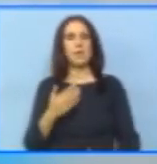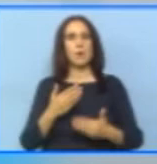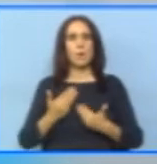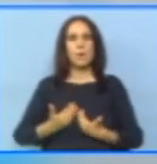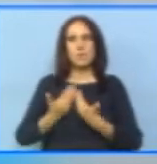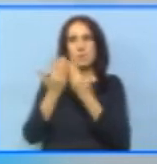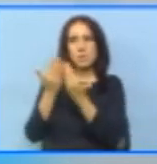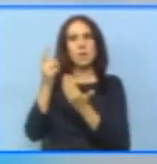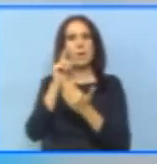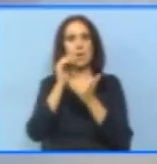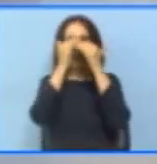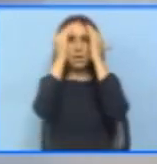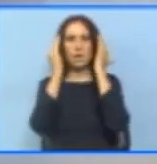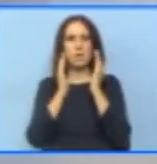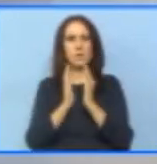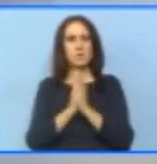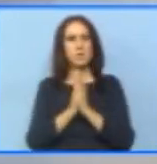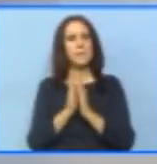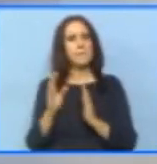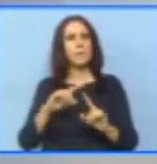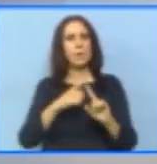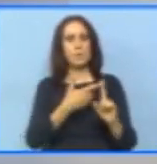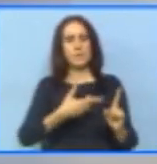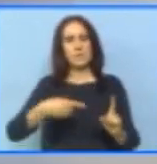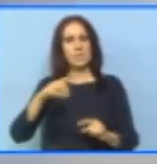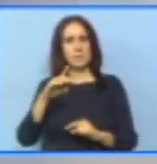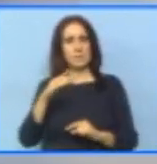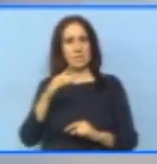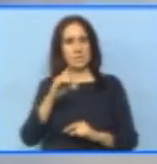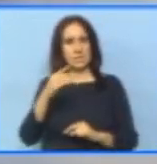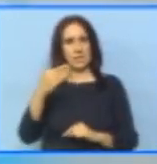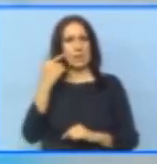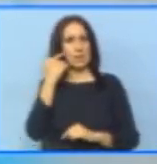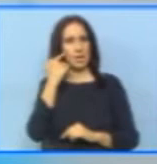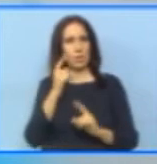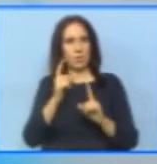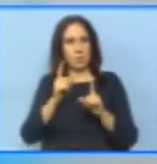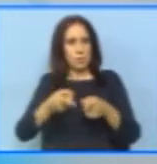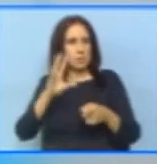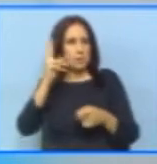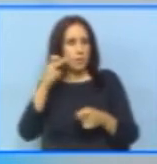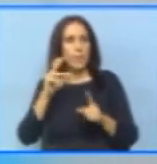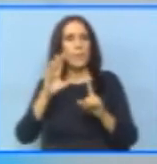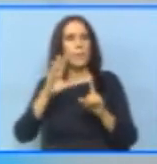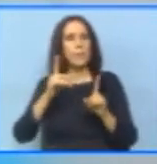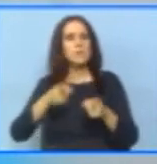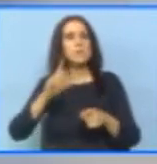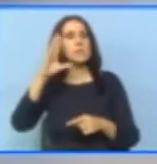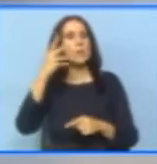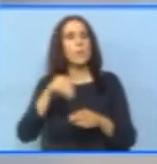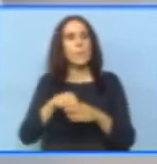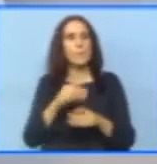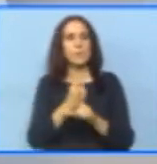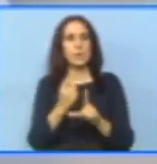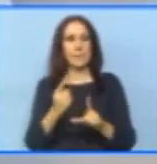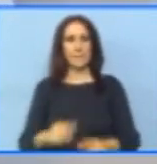consagração a Nossa Senhora e começámos em 1967, quando aconteceu. Aconteceu em que contexto e porquê? Bom,